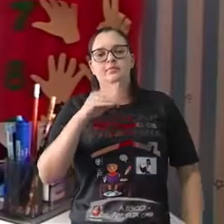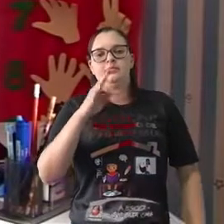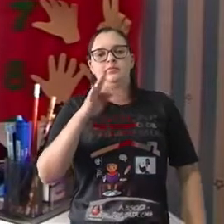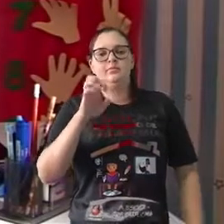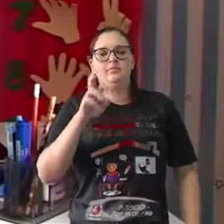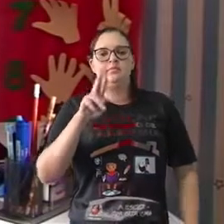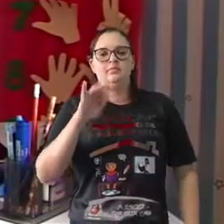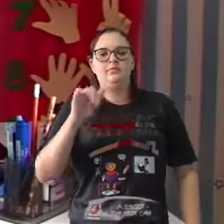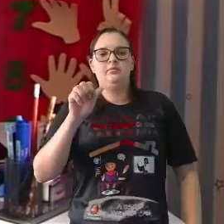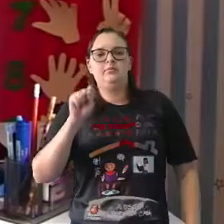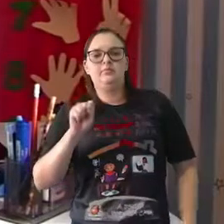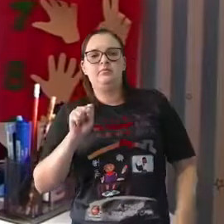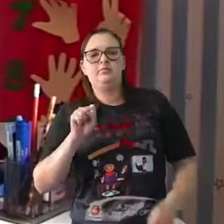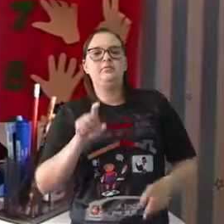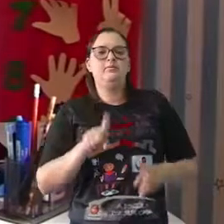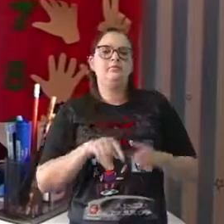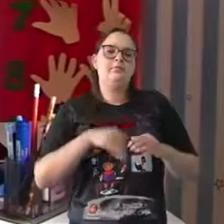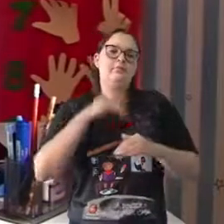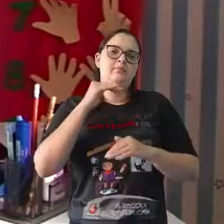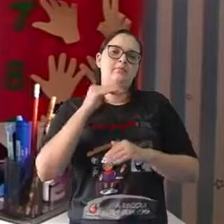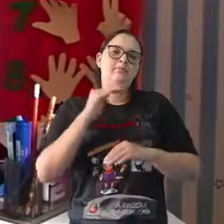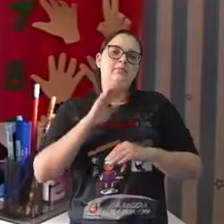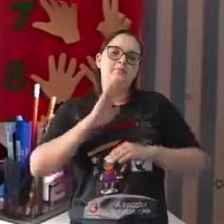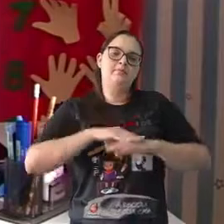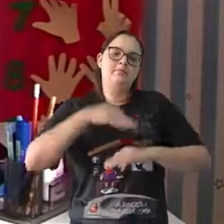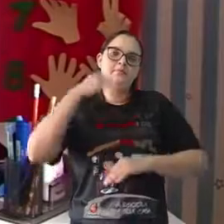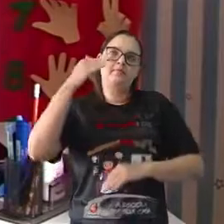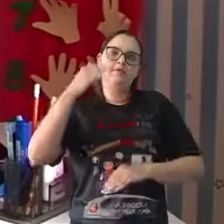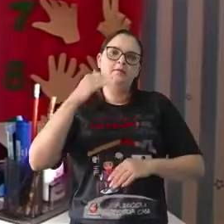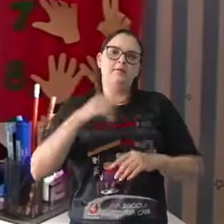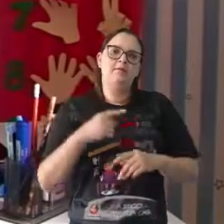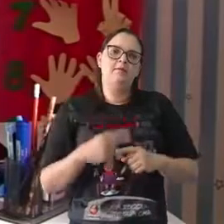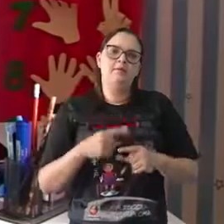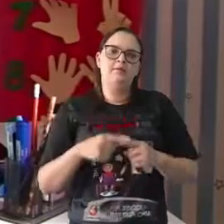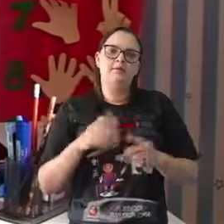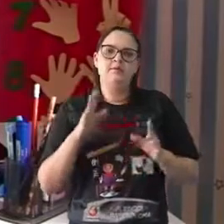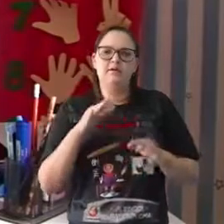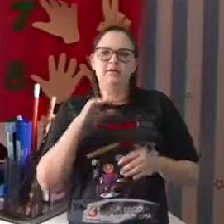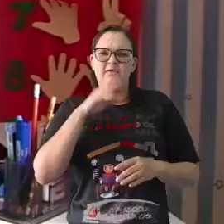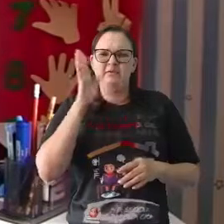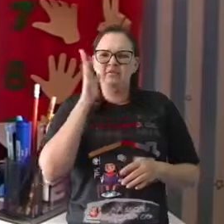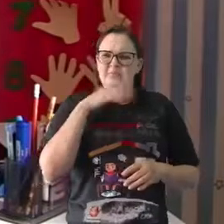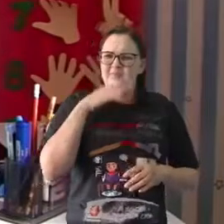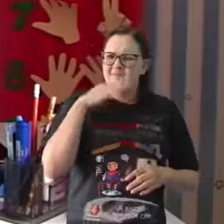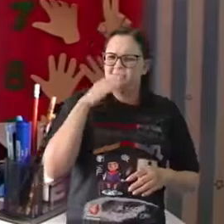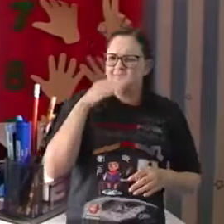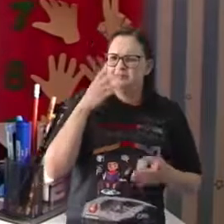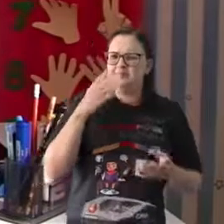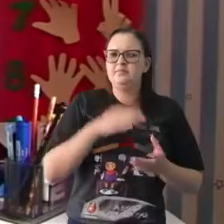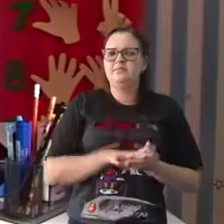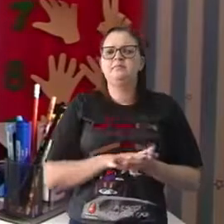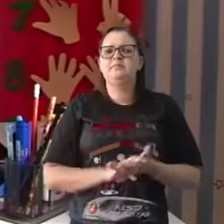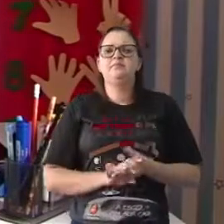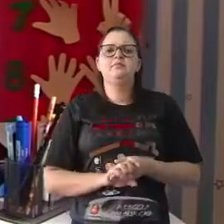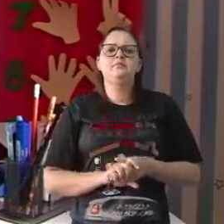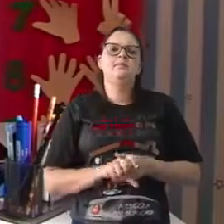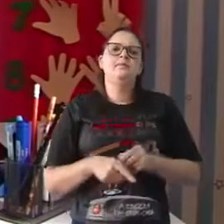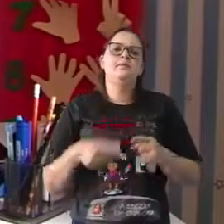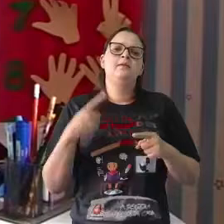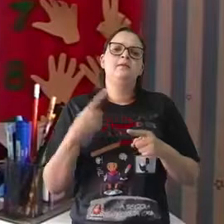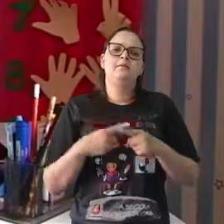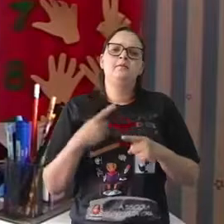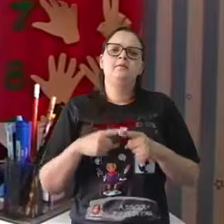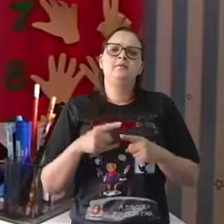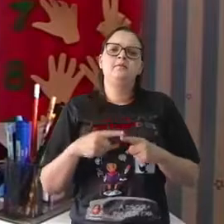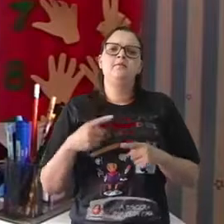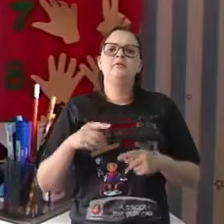excesso de sebo e vão se multiplicar. Por isso que ocorre aquele mau cheiro nas axilas, é por conta das bactérias que estão